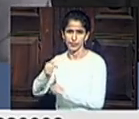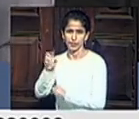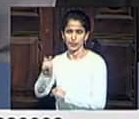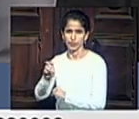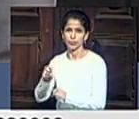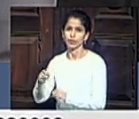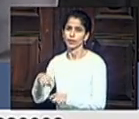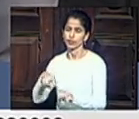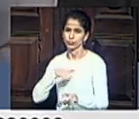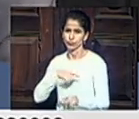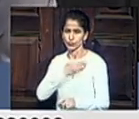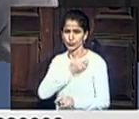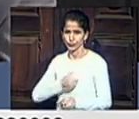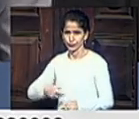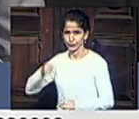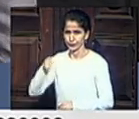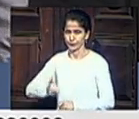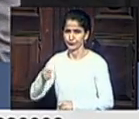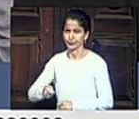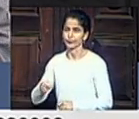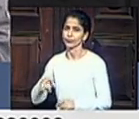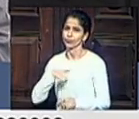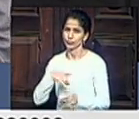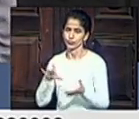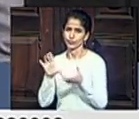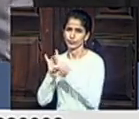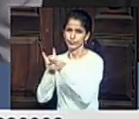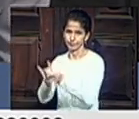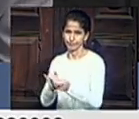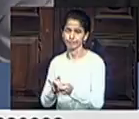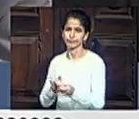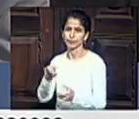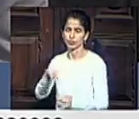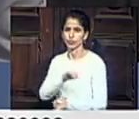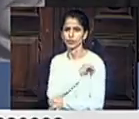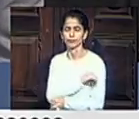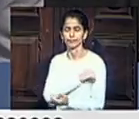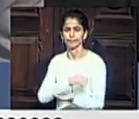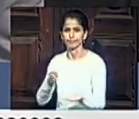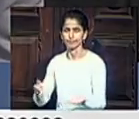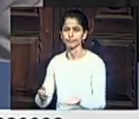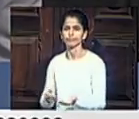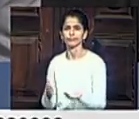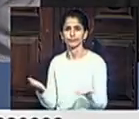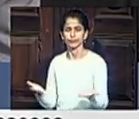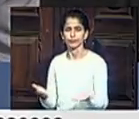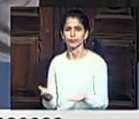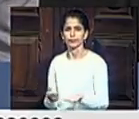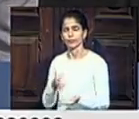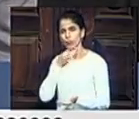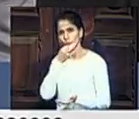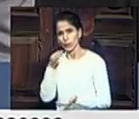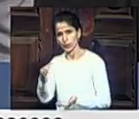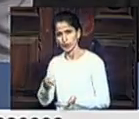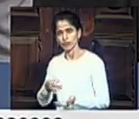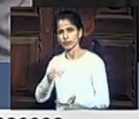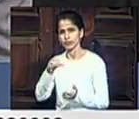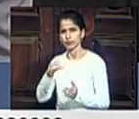foi o período da fusão da Guanabara com o Estado do Rio de Janeiro. Assim posto, o meu parecer é